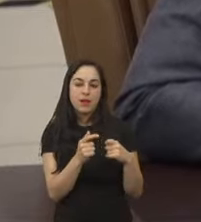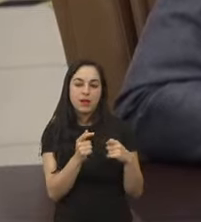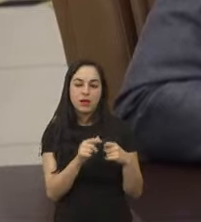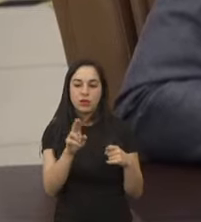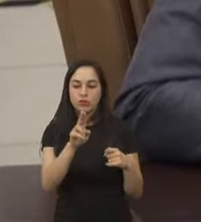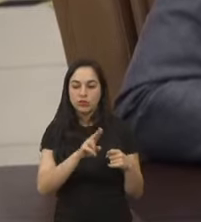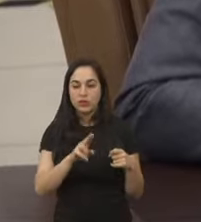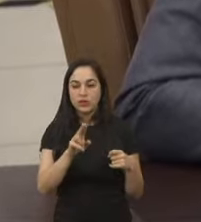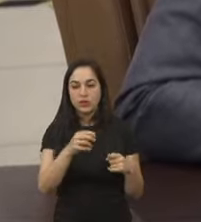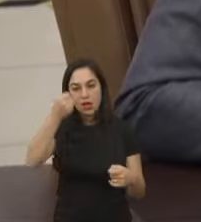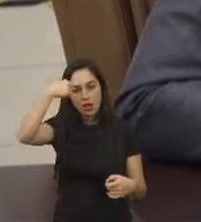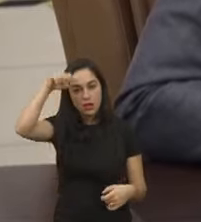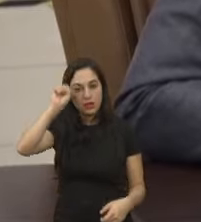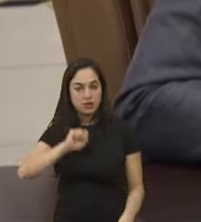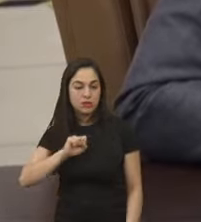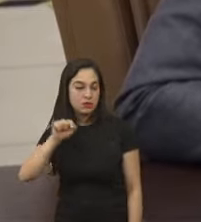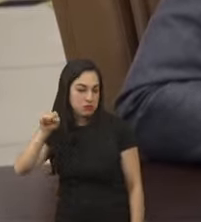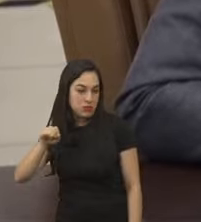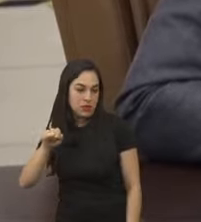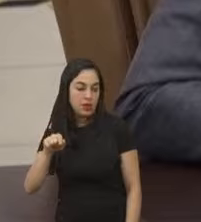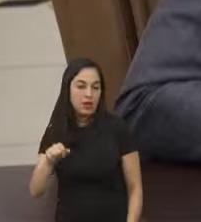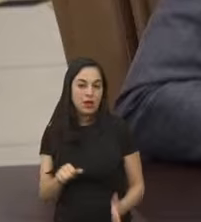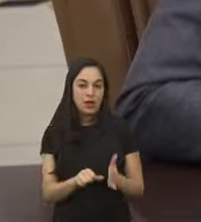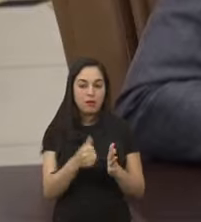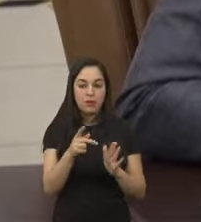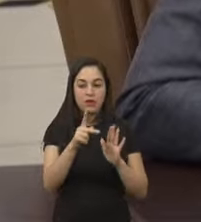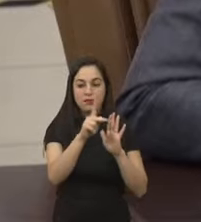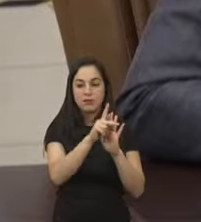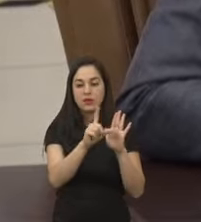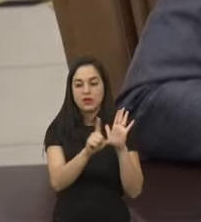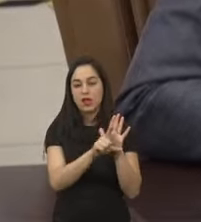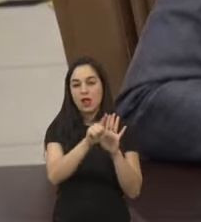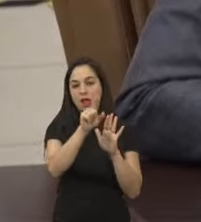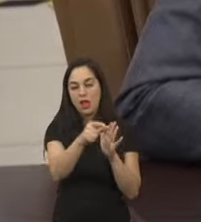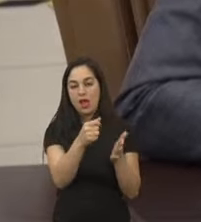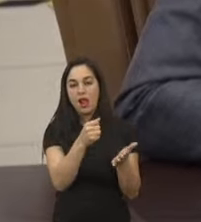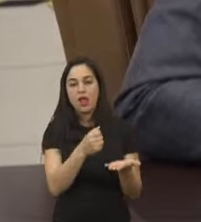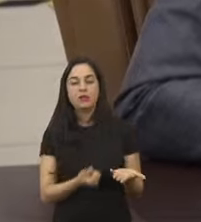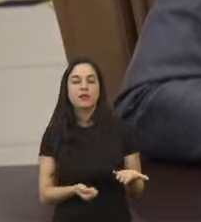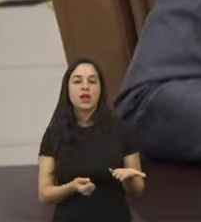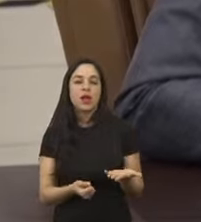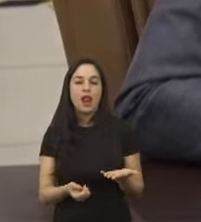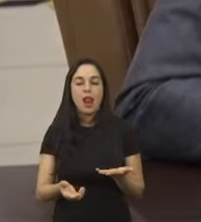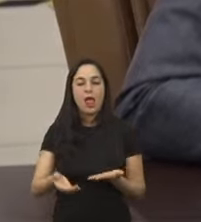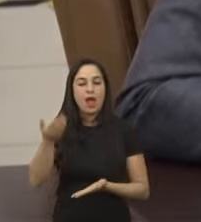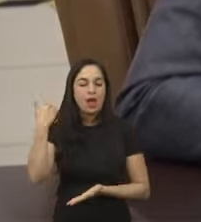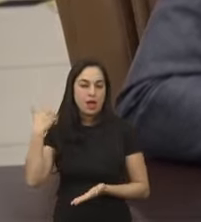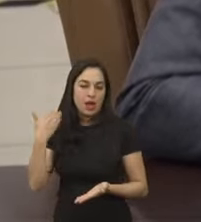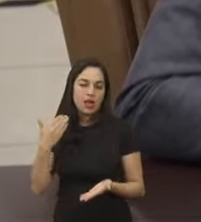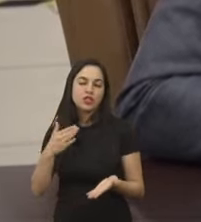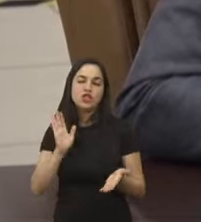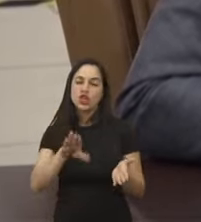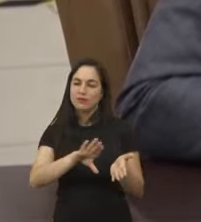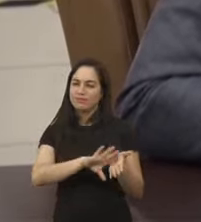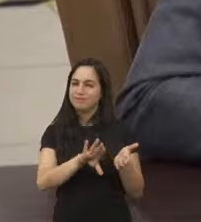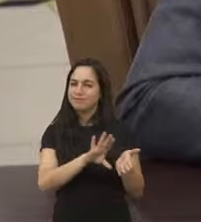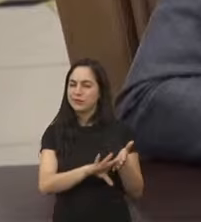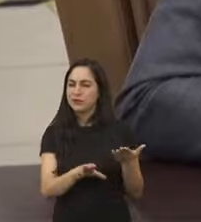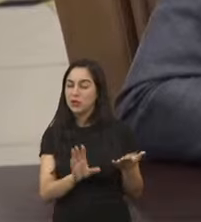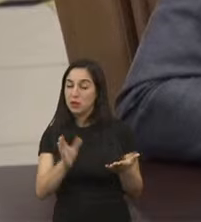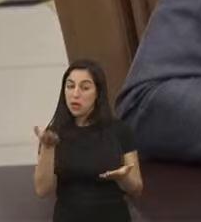Amizade. O primeiro projeto dessa natureza foi protocolado por ela, foi arquivado na outra legislatura, então bem antes de qualquer tipo